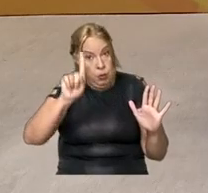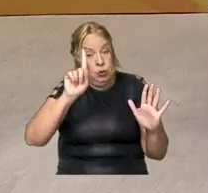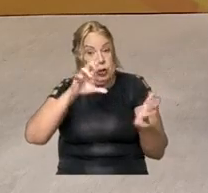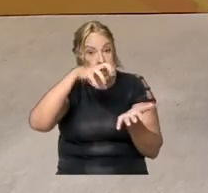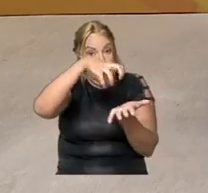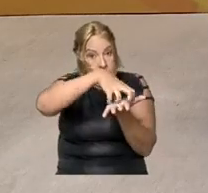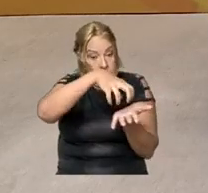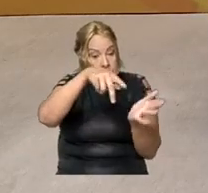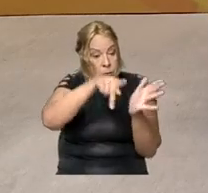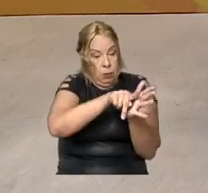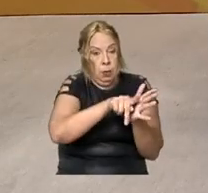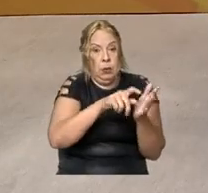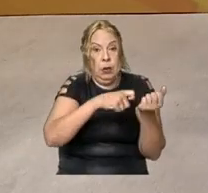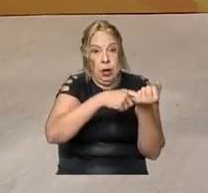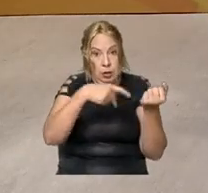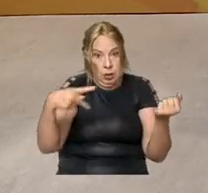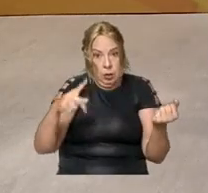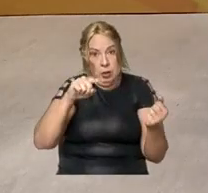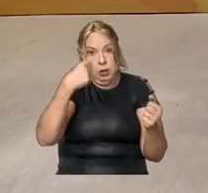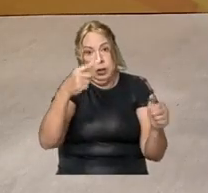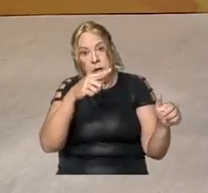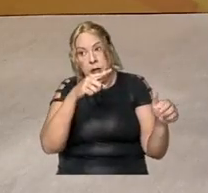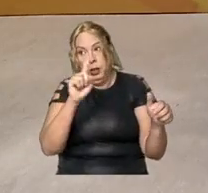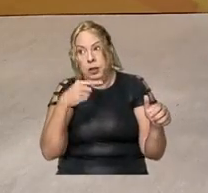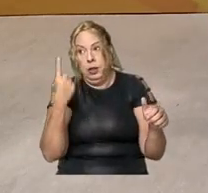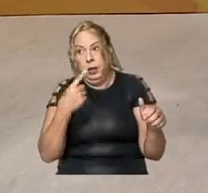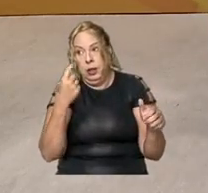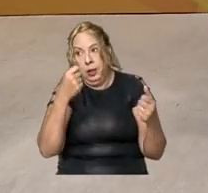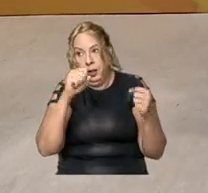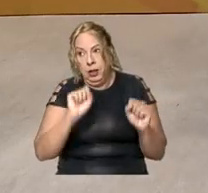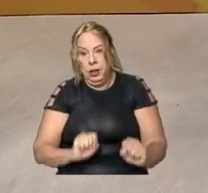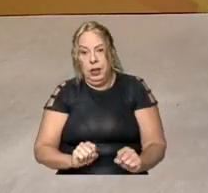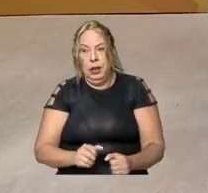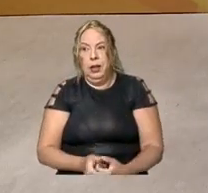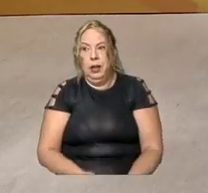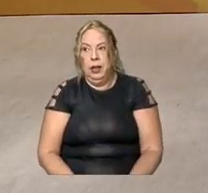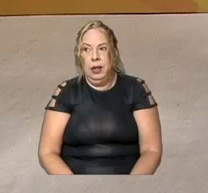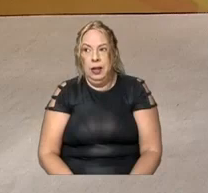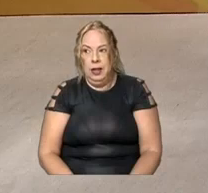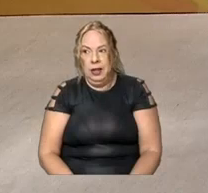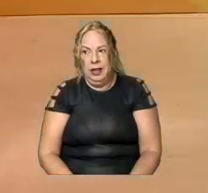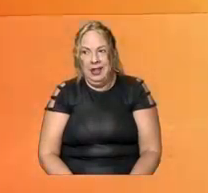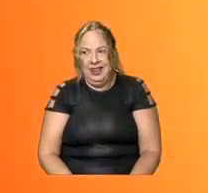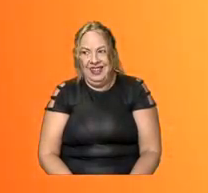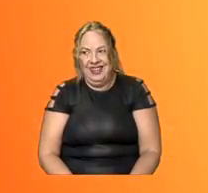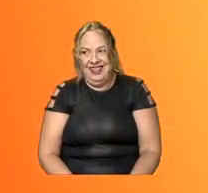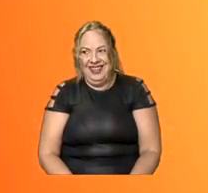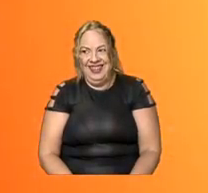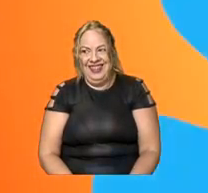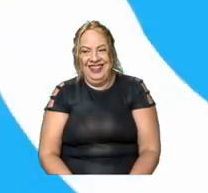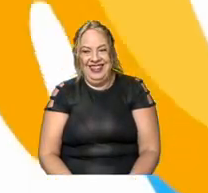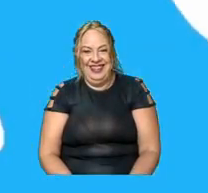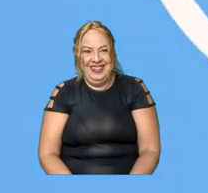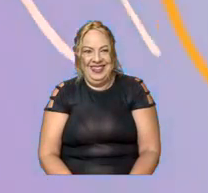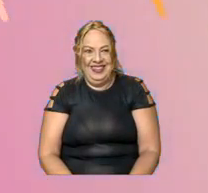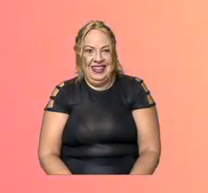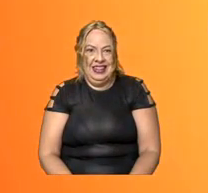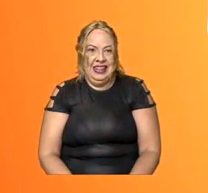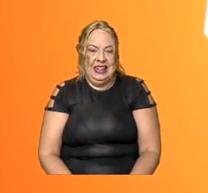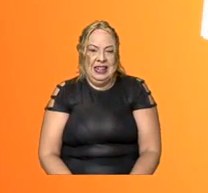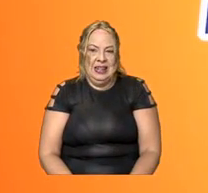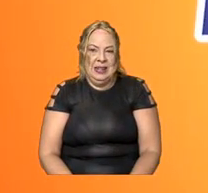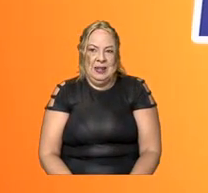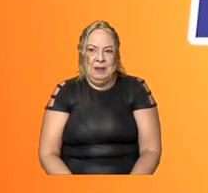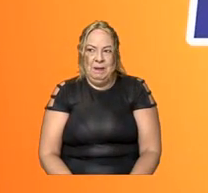isso? Semana que vem tem mais um Caju. Gira Sergipe. É isso que eu ia dizer.